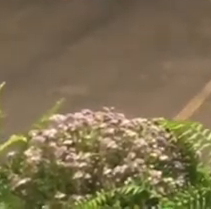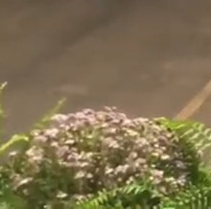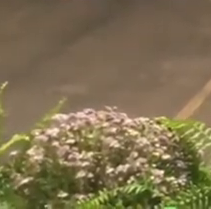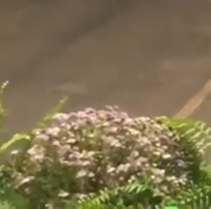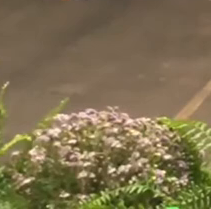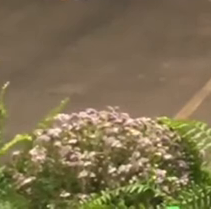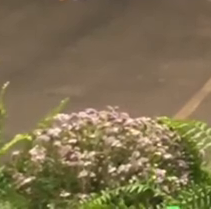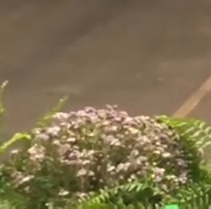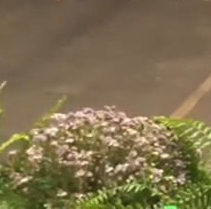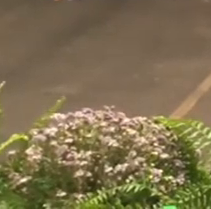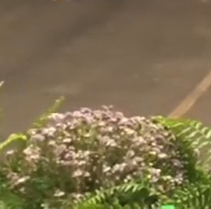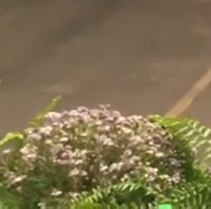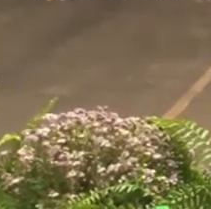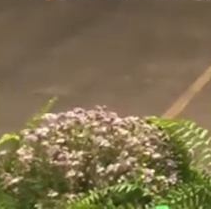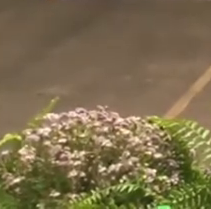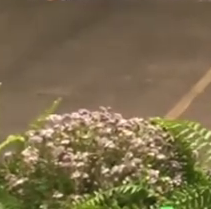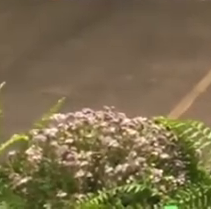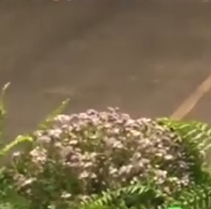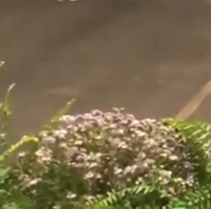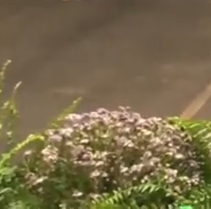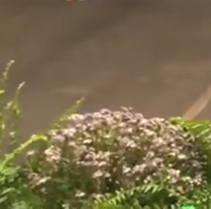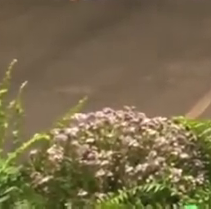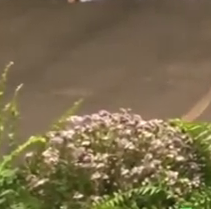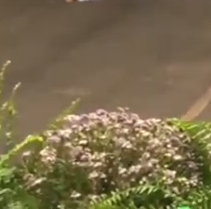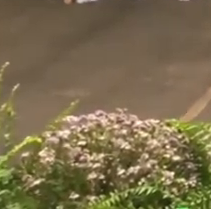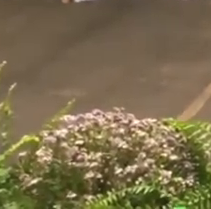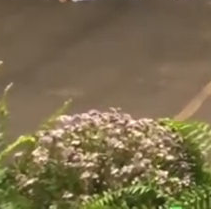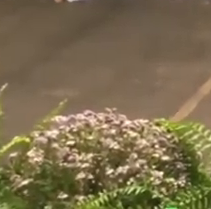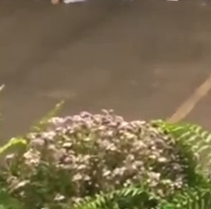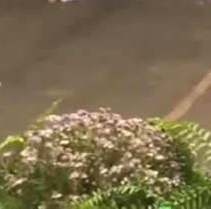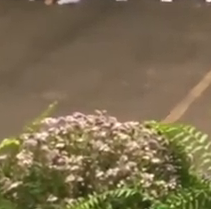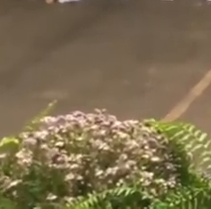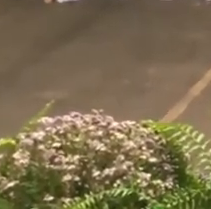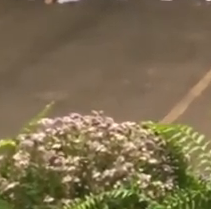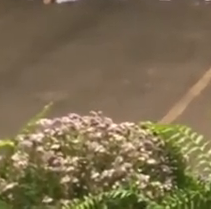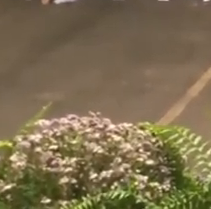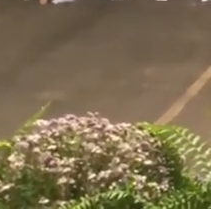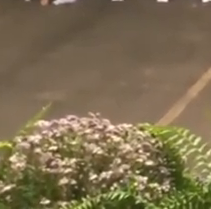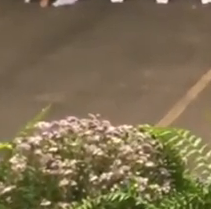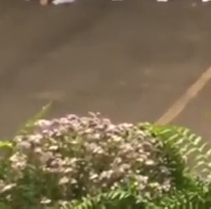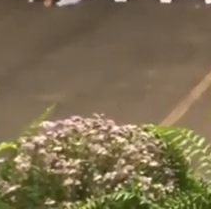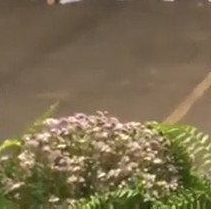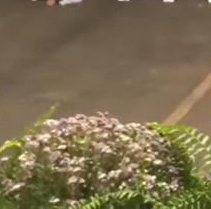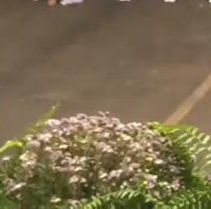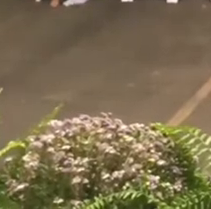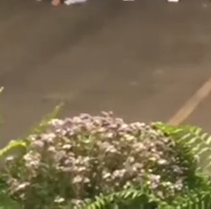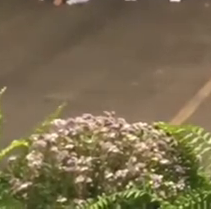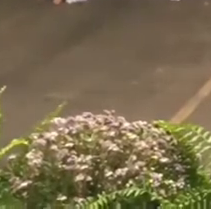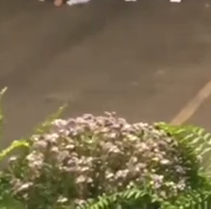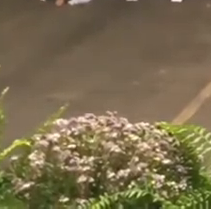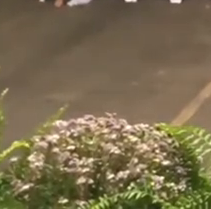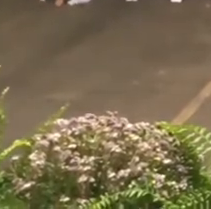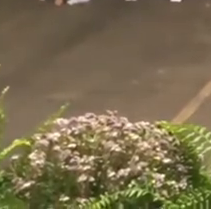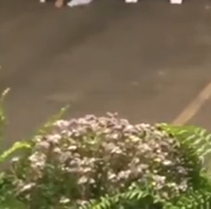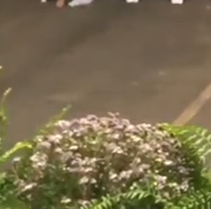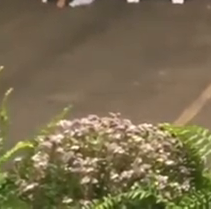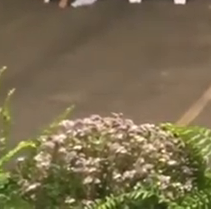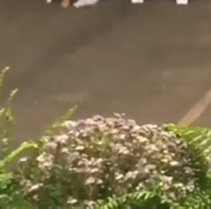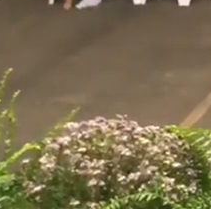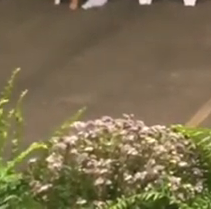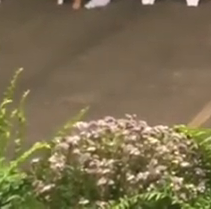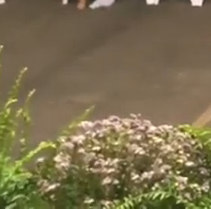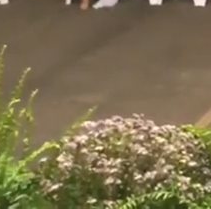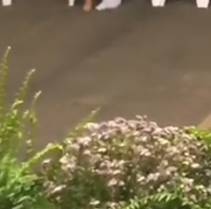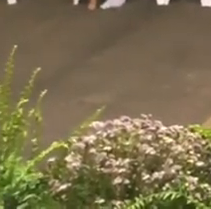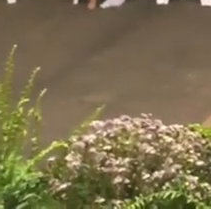amigos do colega de trabalho vamos encaminhar e nós estamos aqui através do YouTube e do Facebook antes de chamar um convidado especial